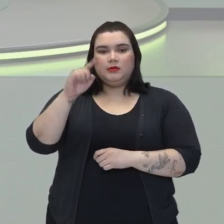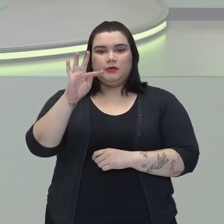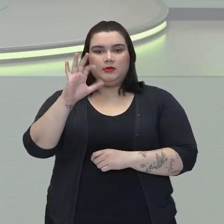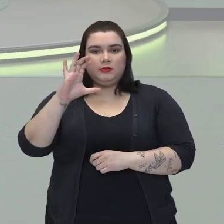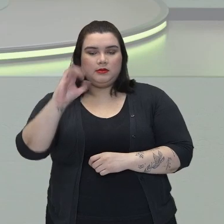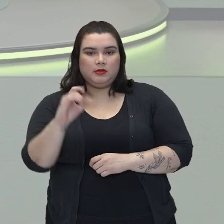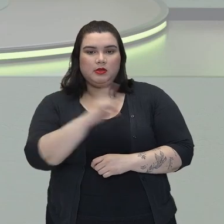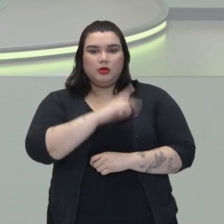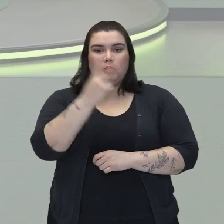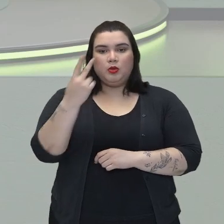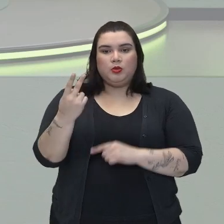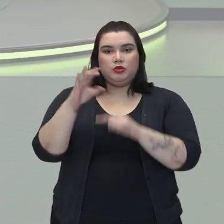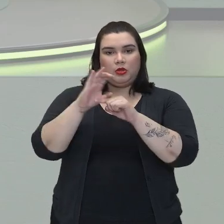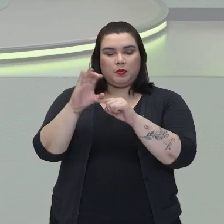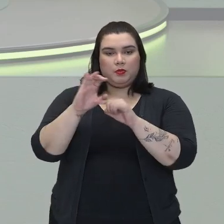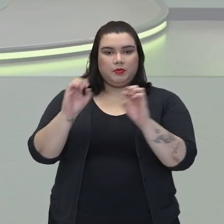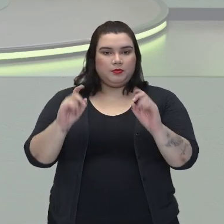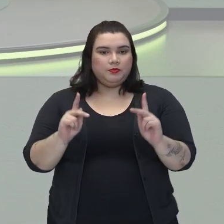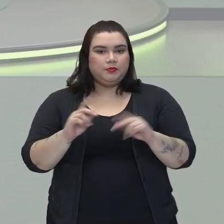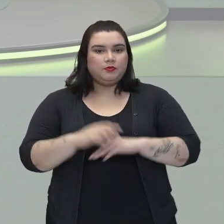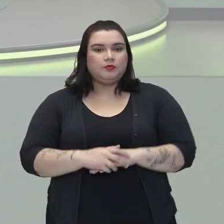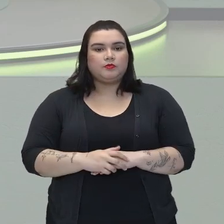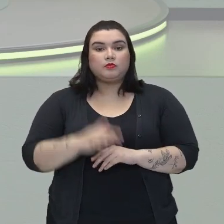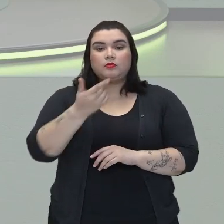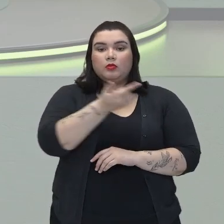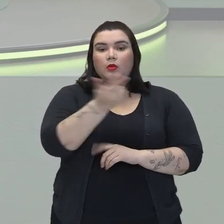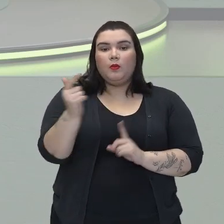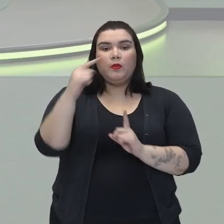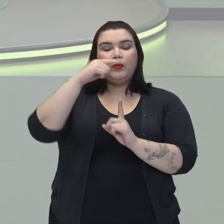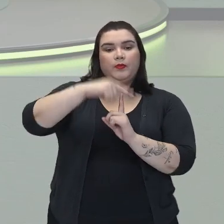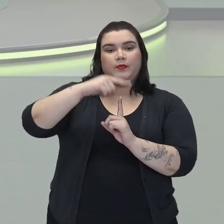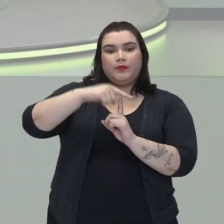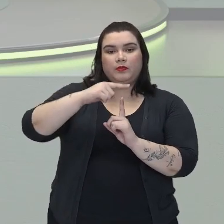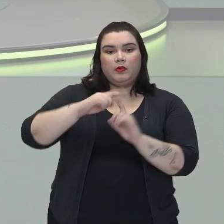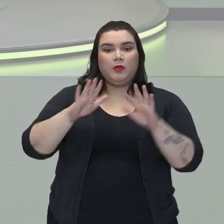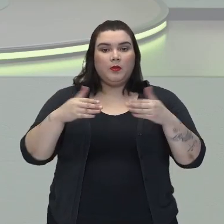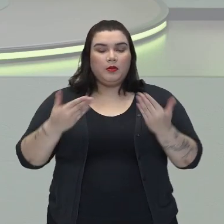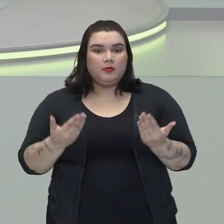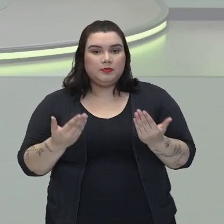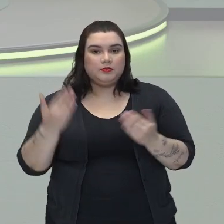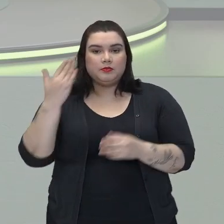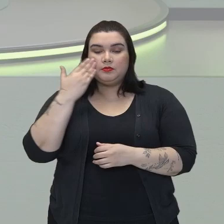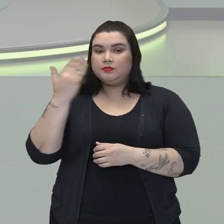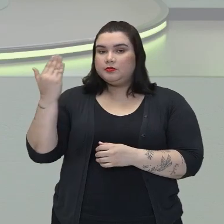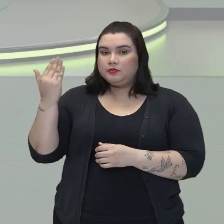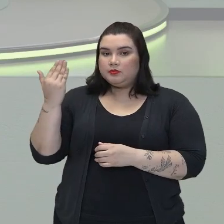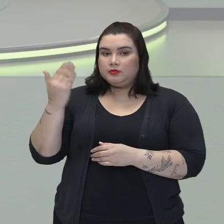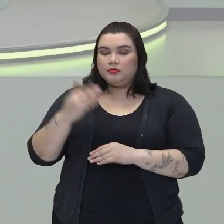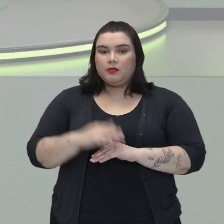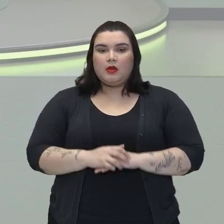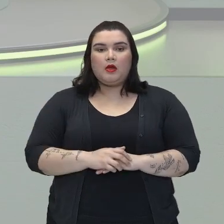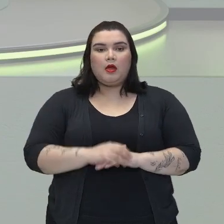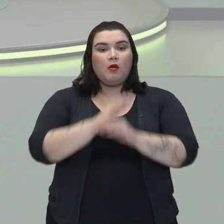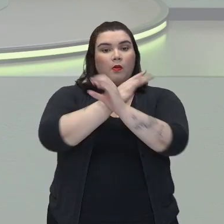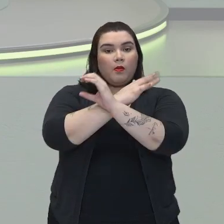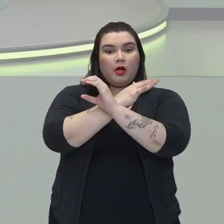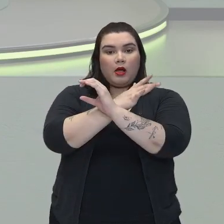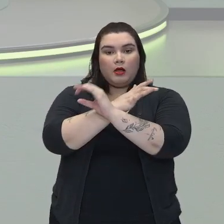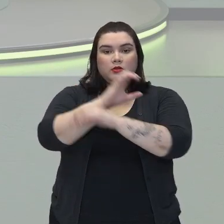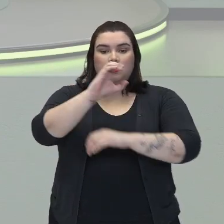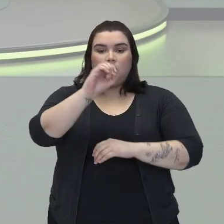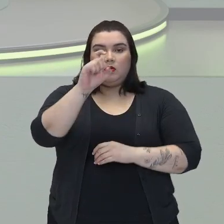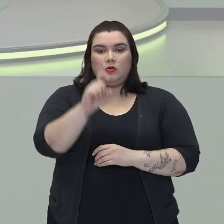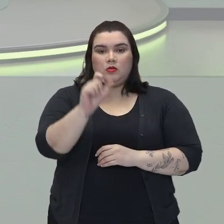e a carboxila. Aí eu trouxe também para vocês um outro ácido, observem aqui, que é o ácido oxálico. Olha a estrutura do